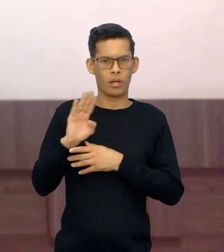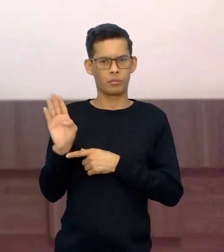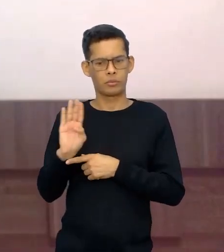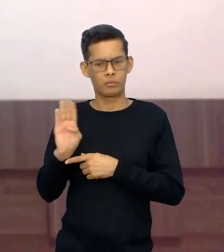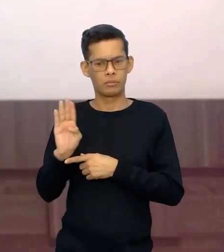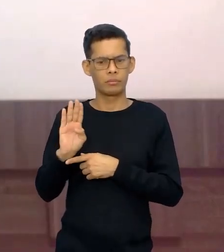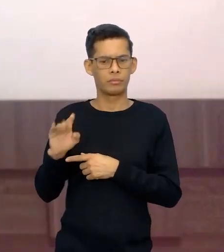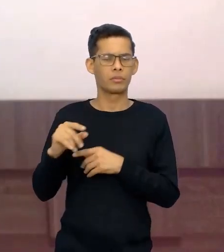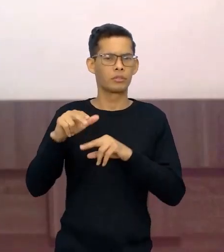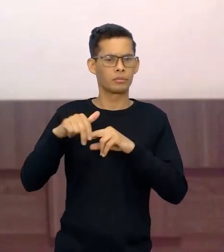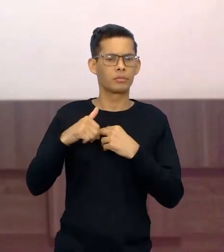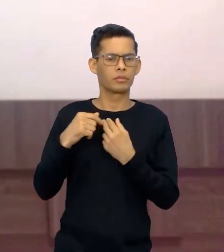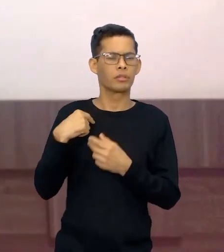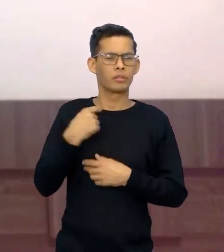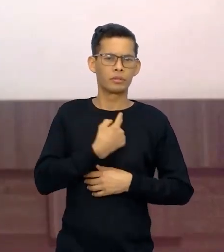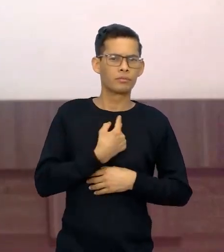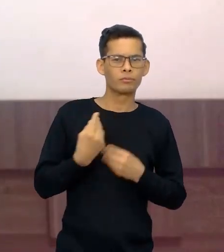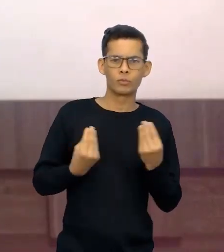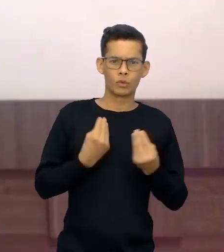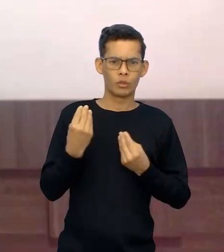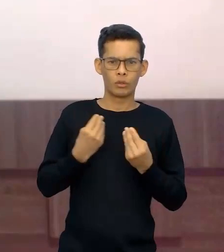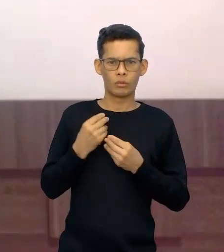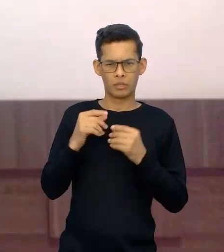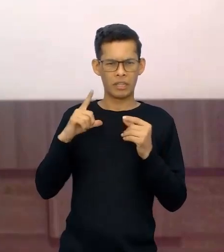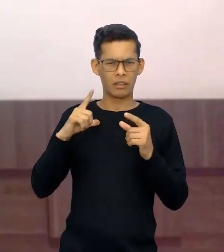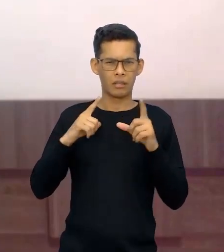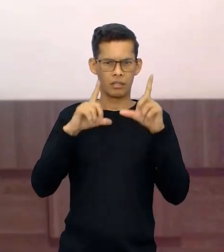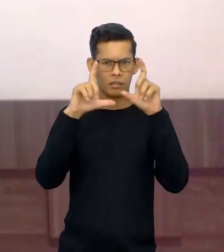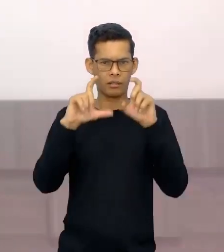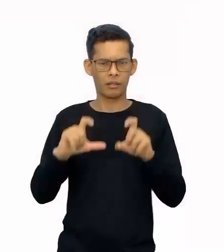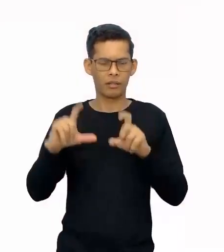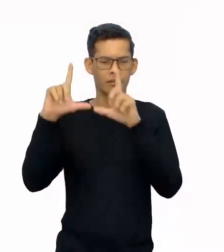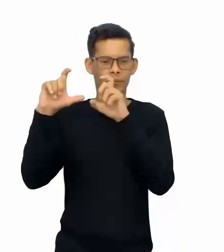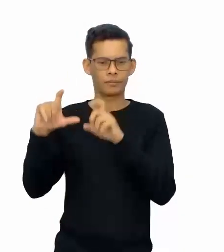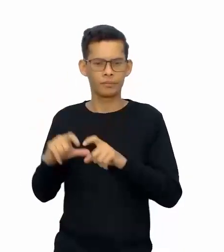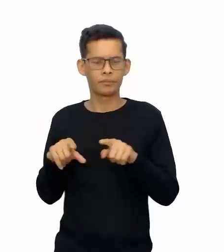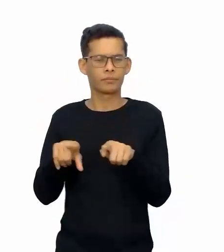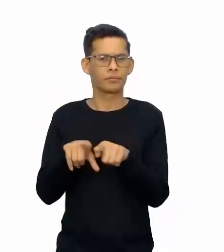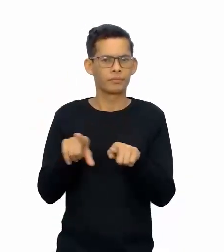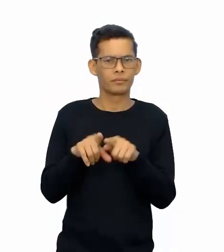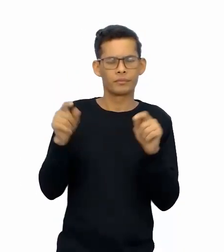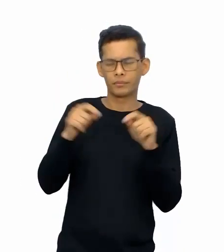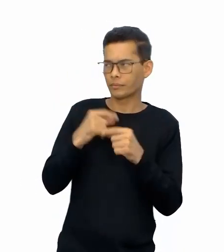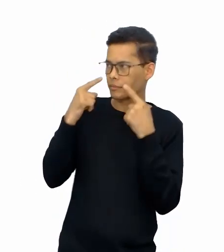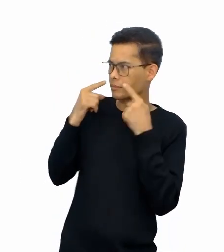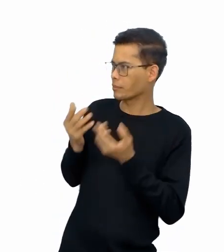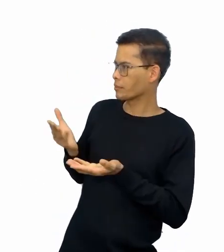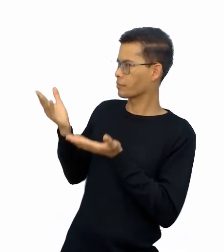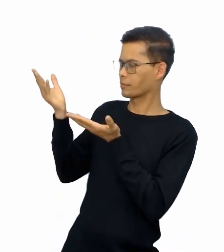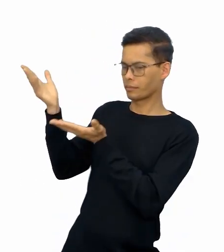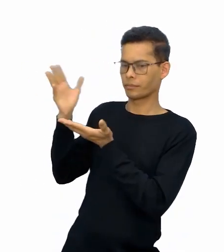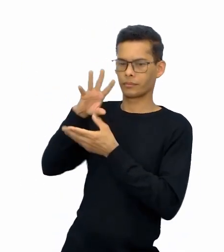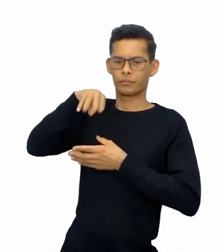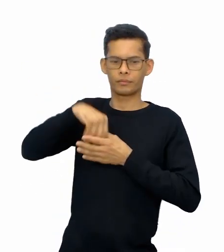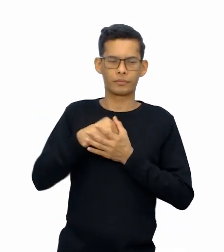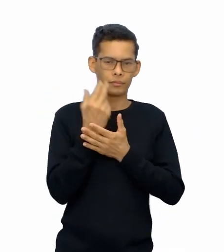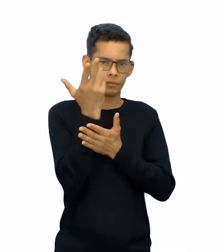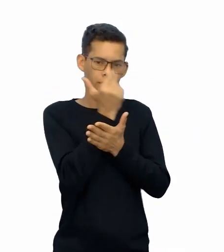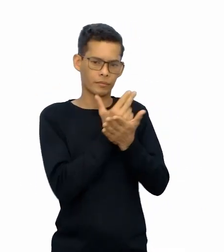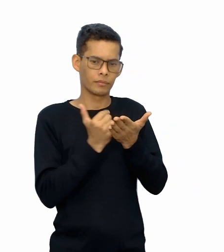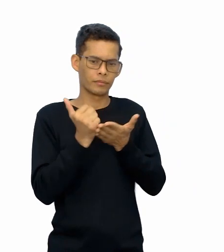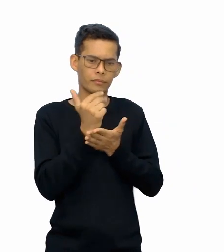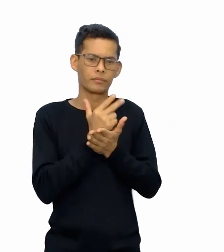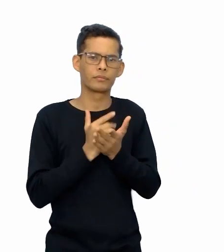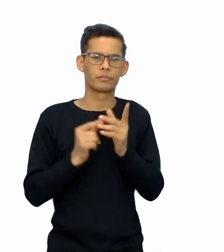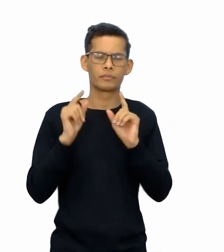do nosso famigerado imagem, né, nós podemos observar o nosso eixo formativo bem no centro da figura, que propõe